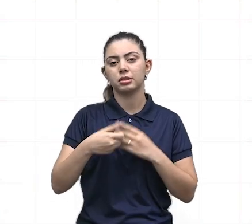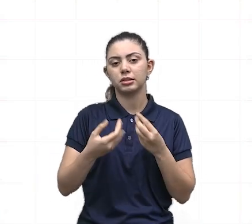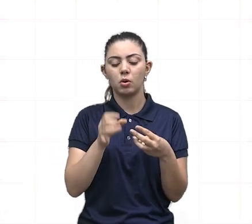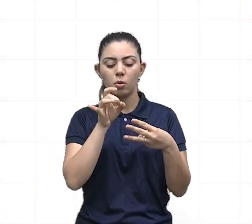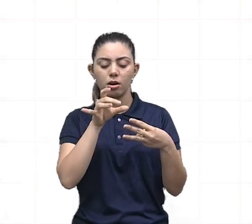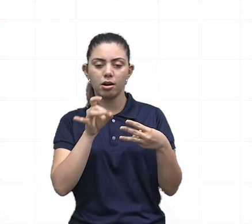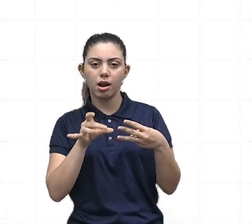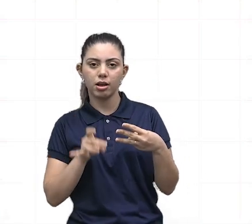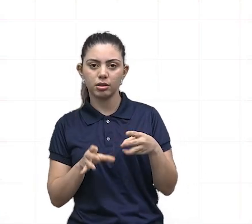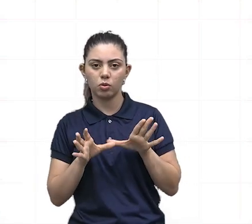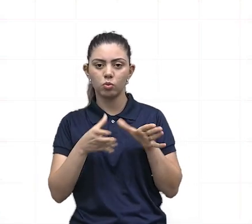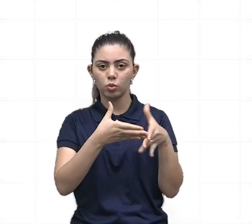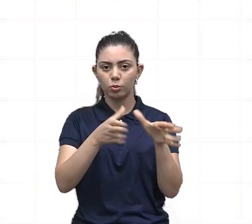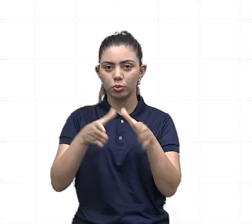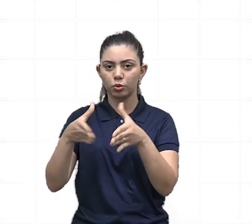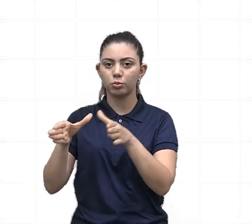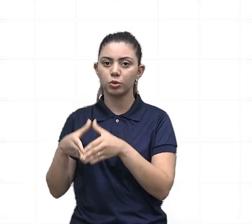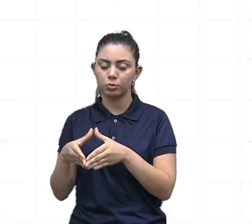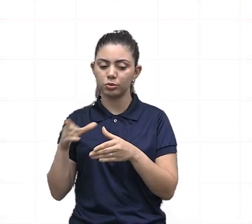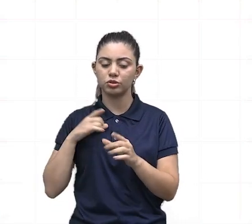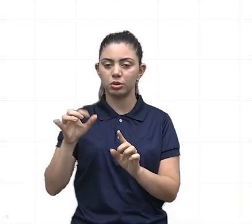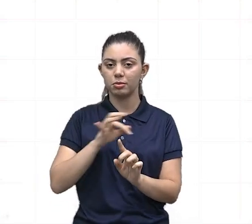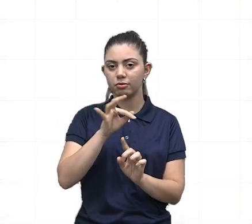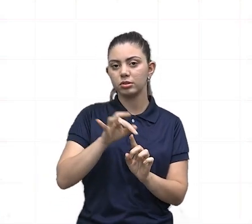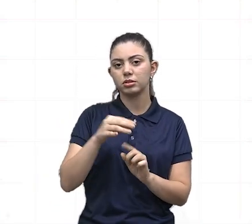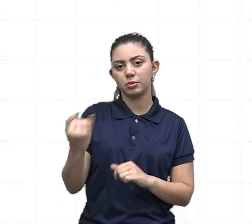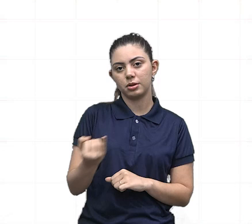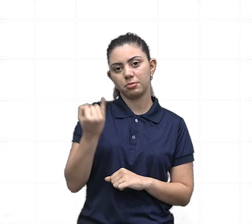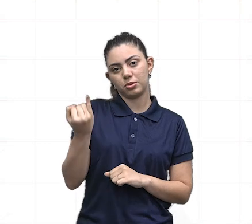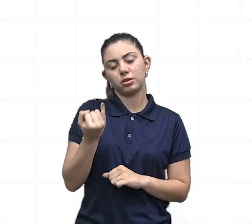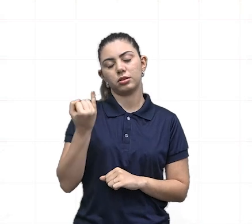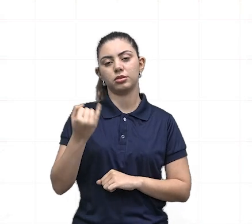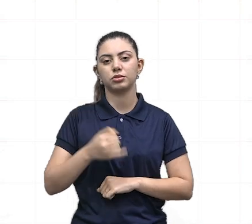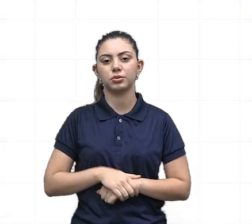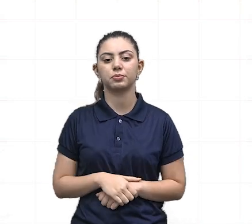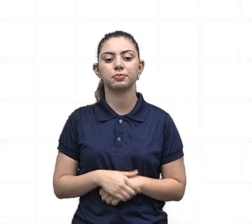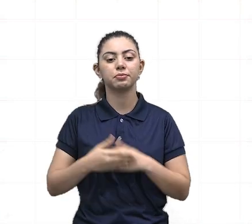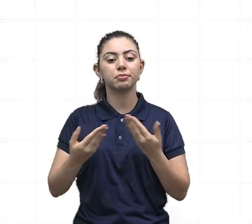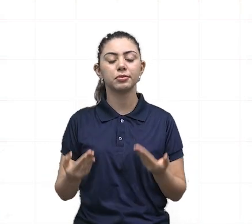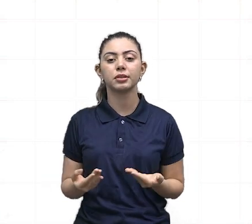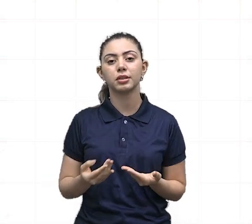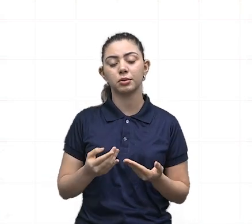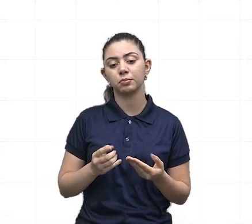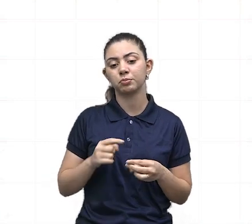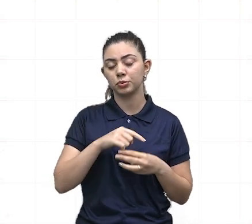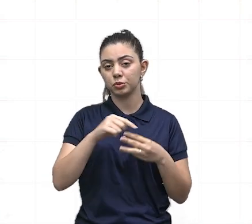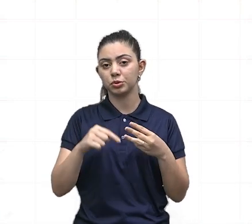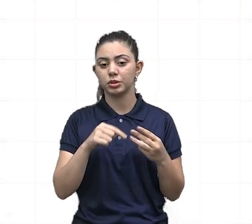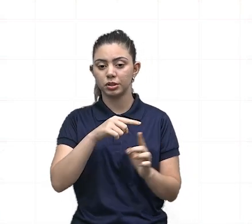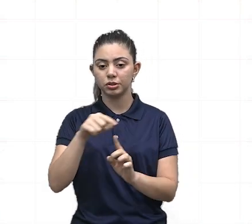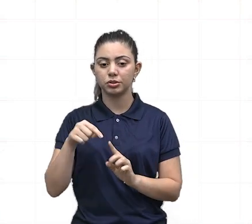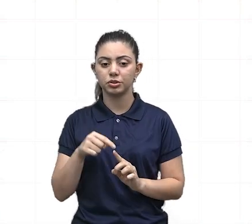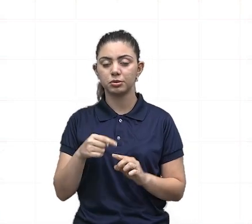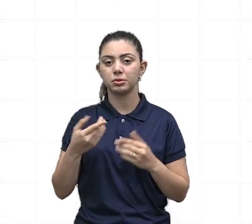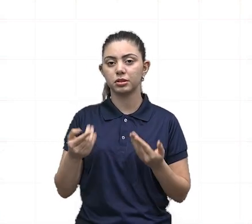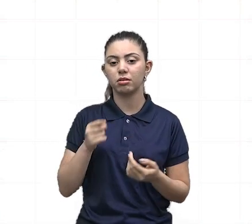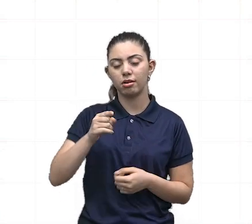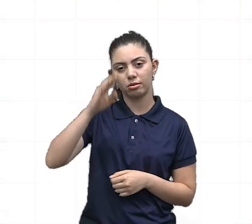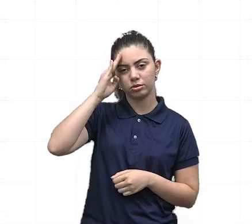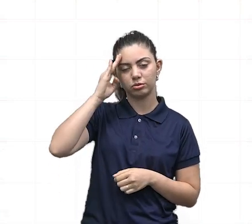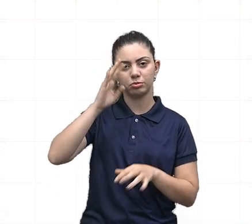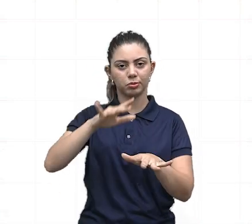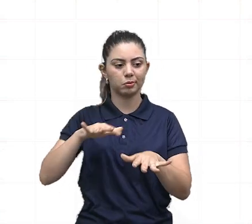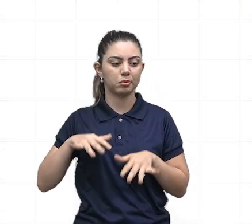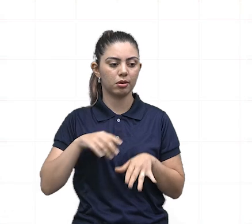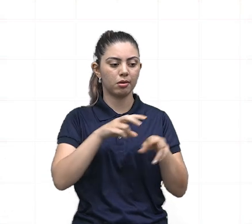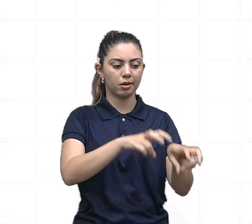segmento exercia uma função necessária para a sociedade. Esse modelo, na prática, submetia os guerreiros e os camponeses